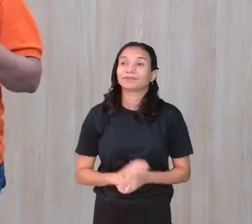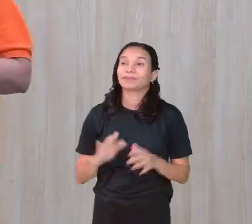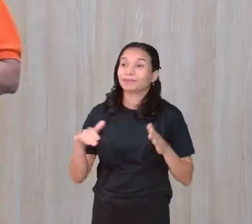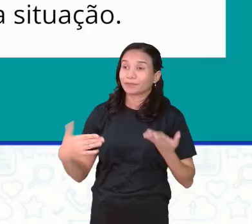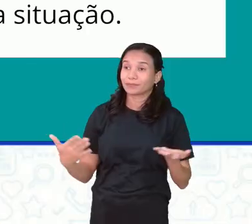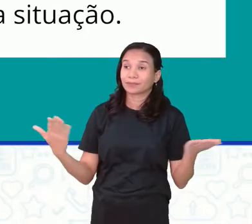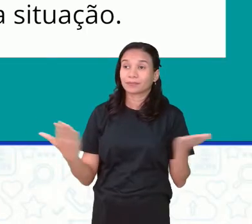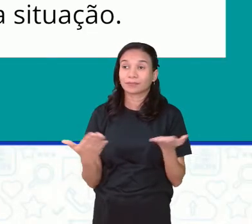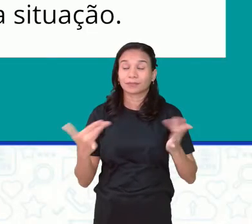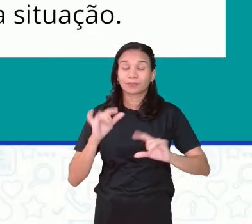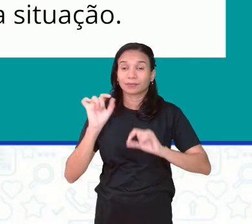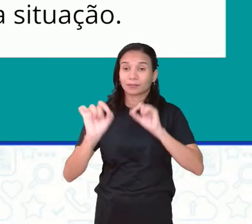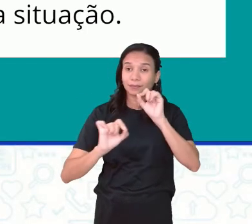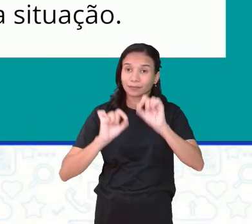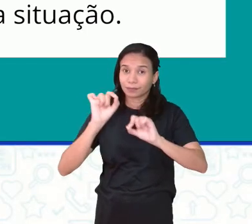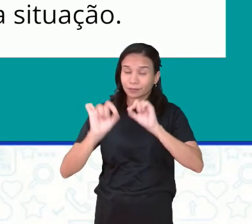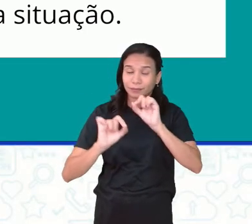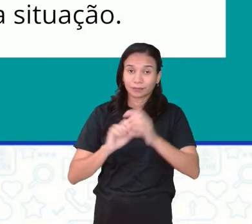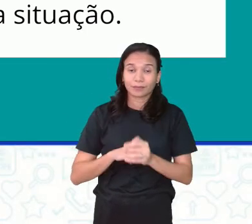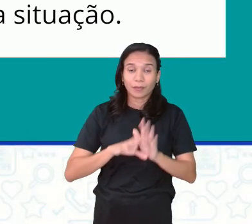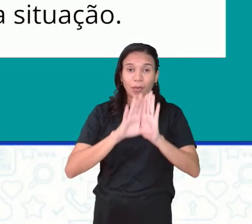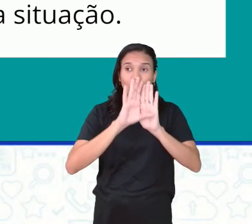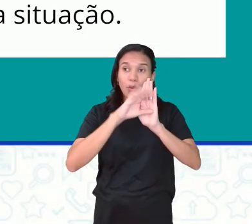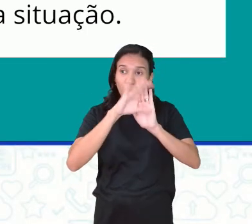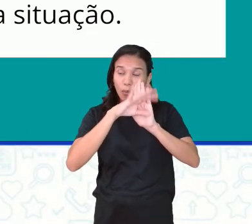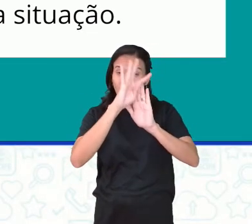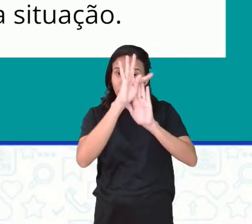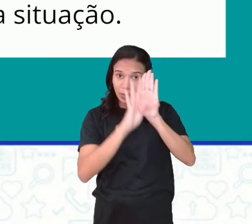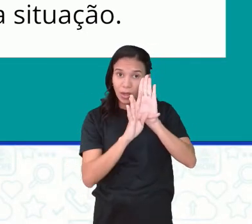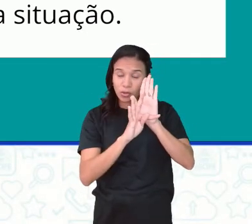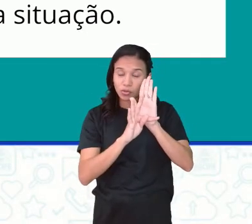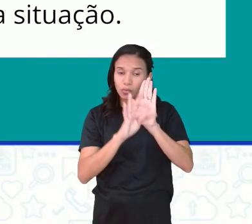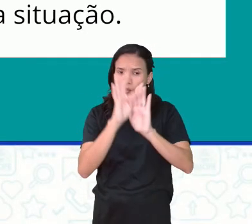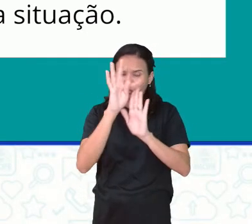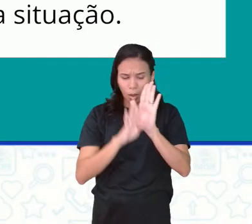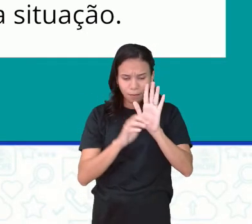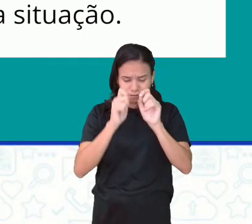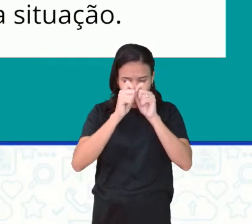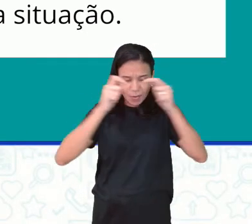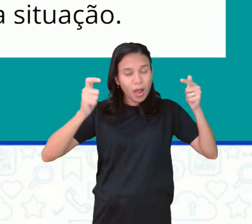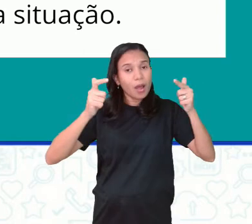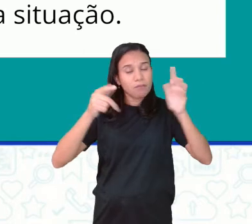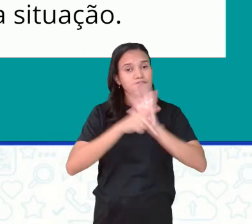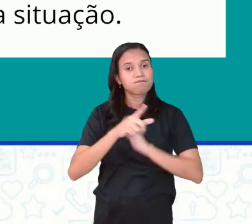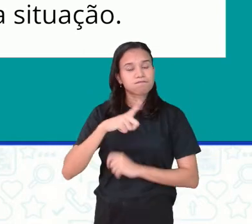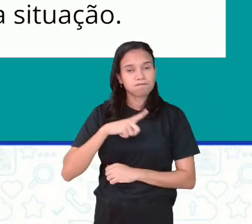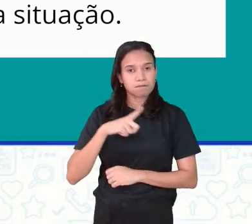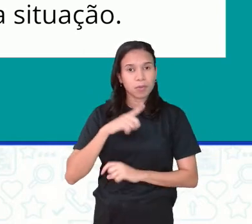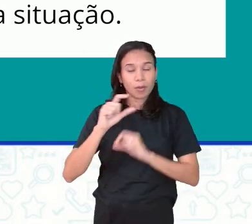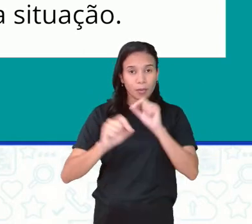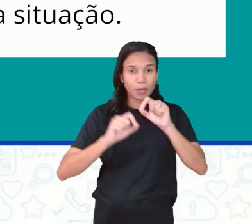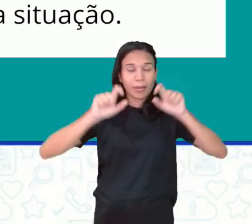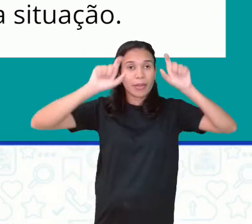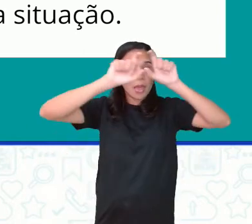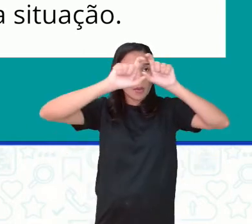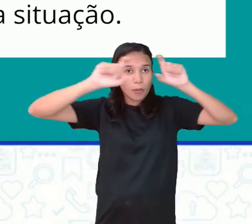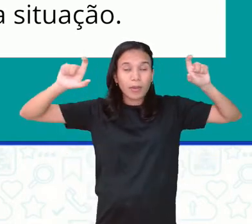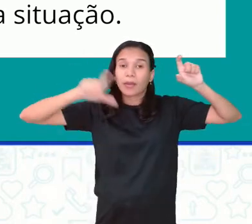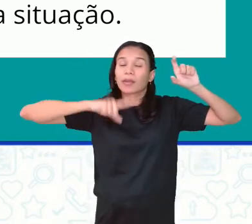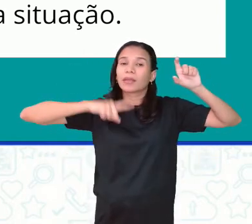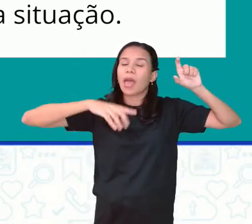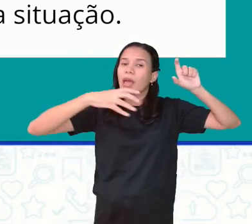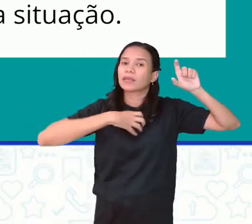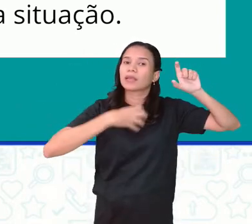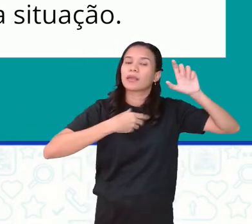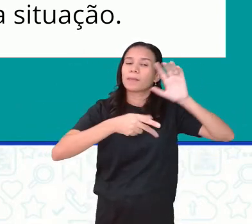Então, chegamos a conceito de texto mais ampliado e consistente. Todo enunciado que faz